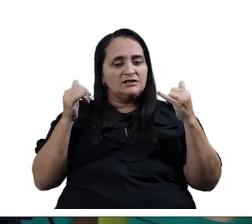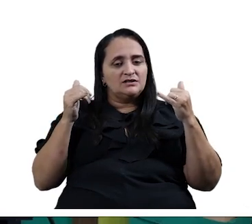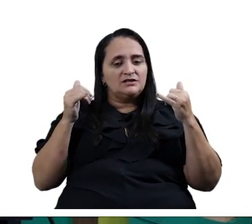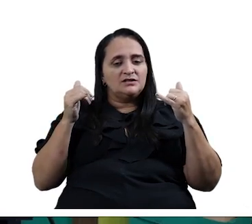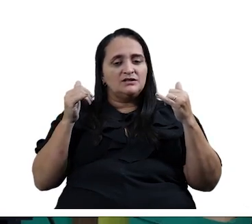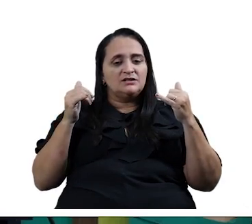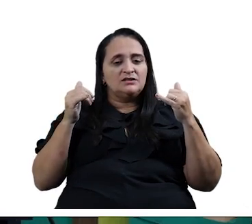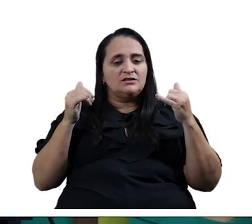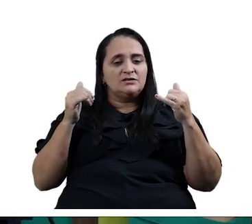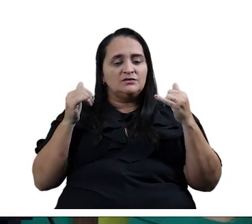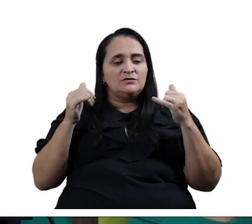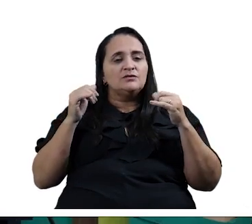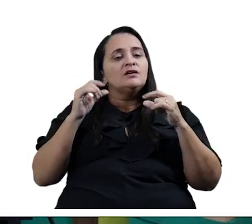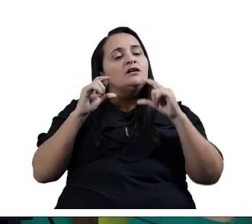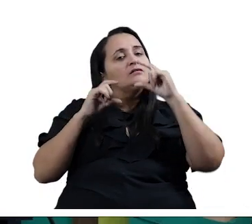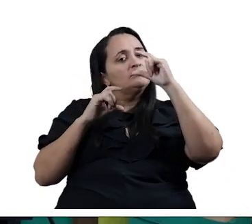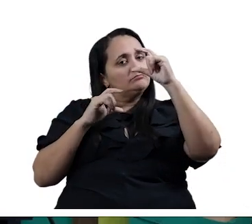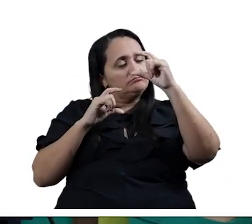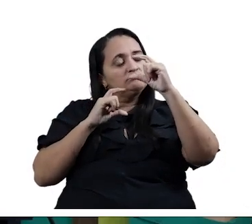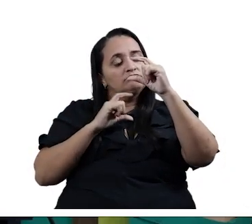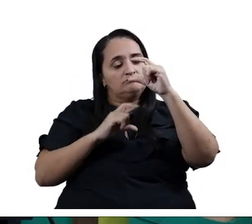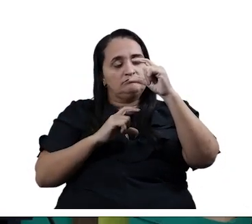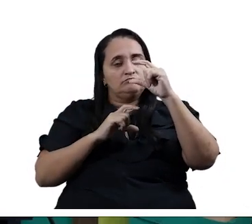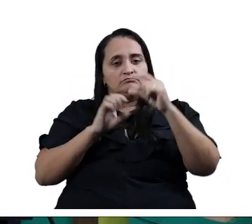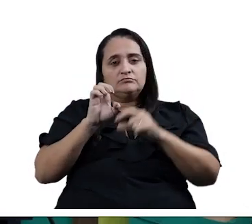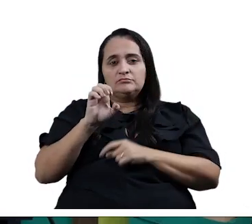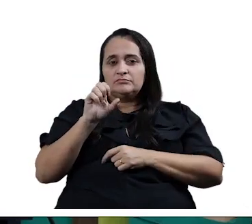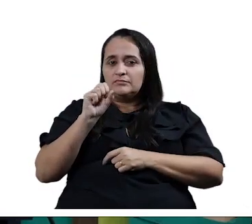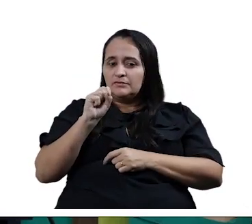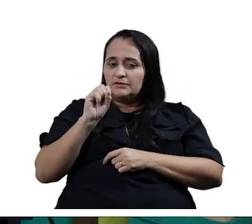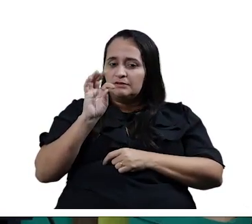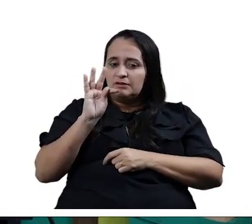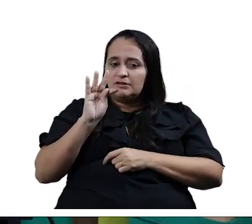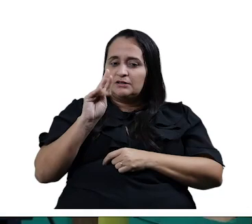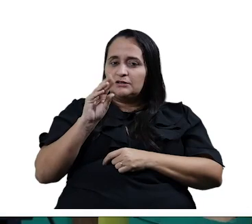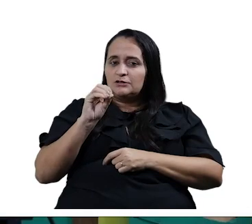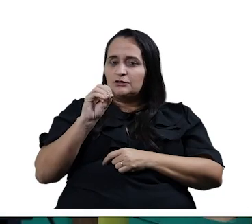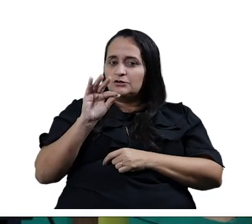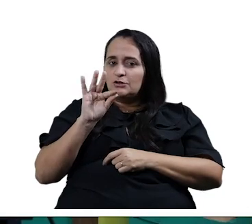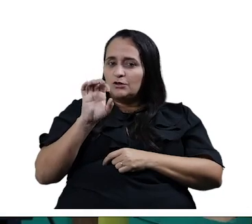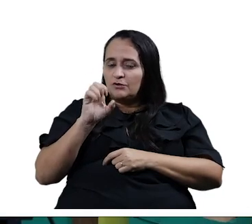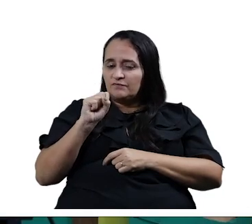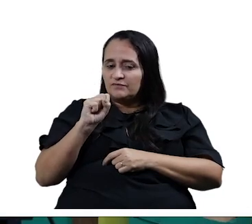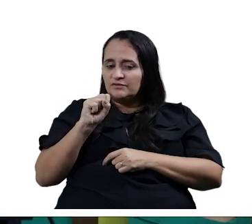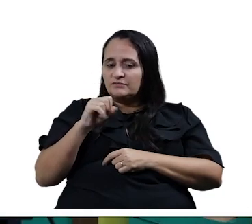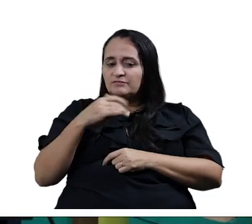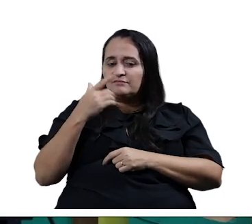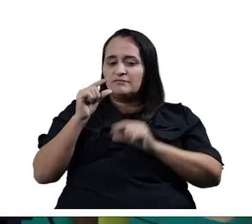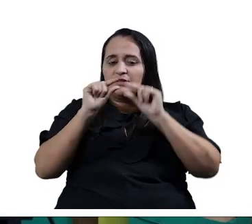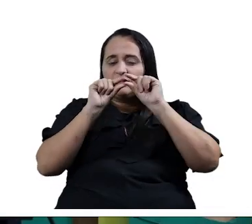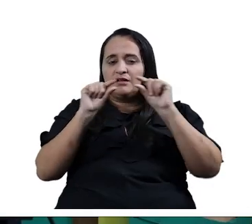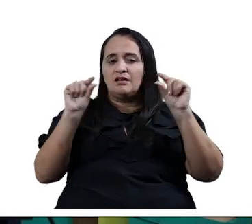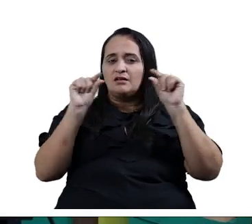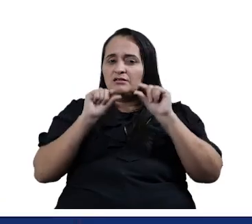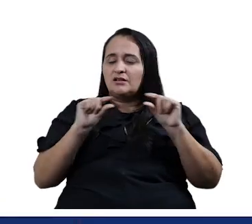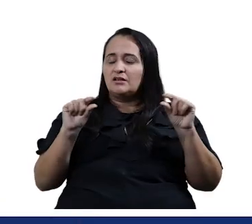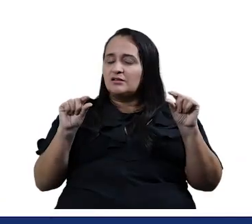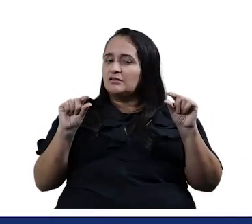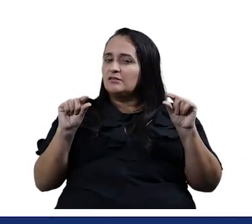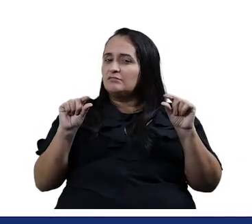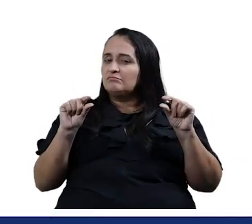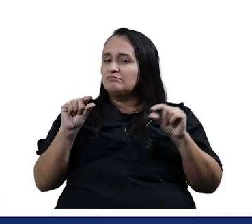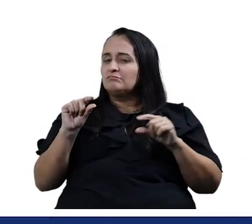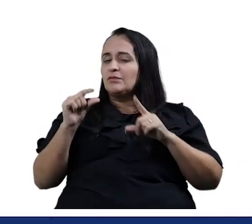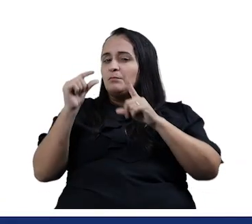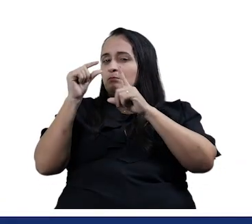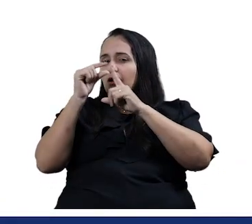linhas que seriam justamente as estrofes, né, e cada linhazinha é o verso.